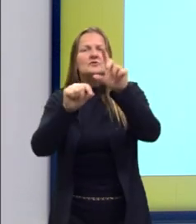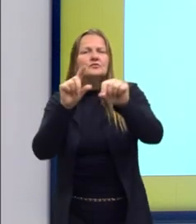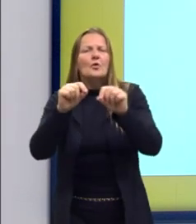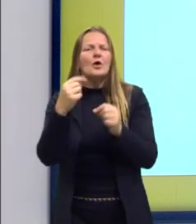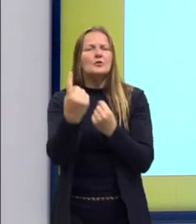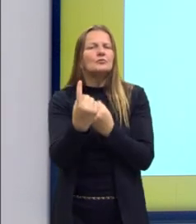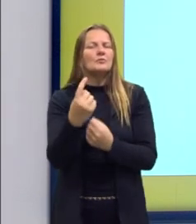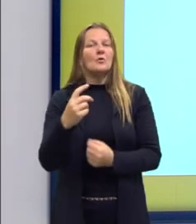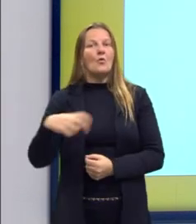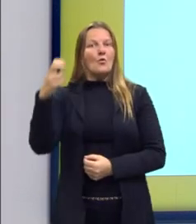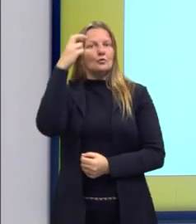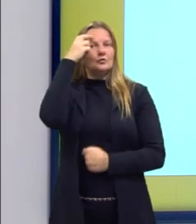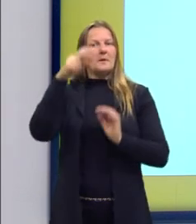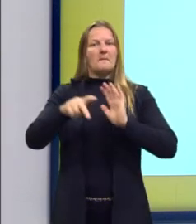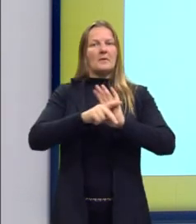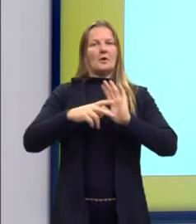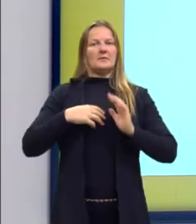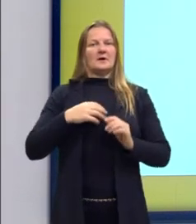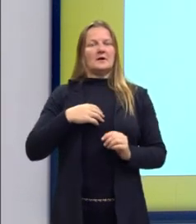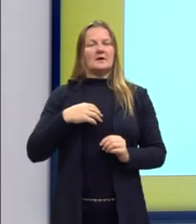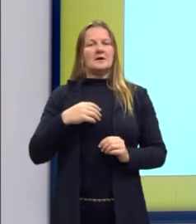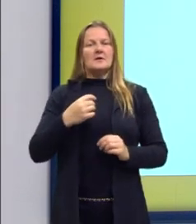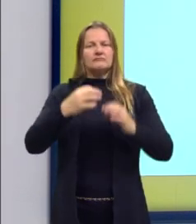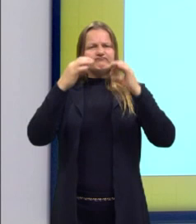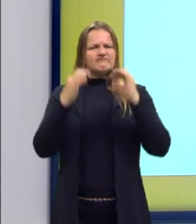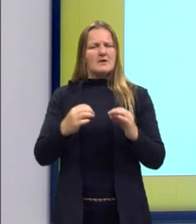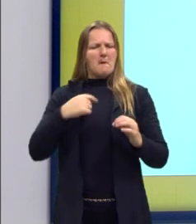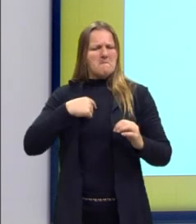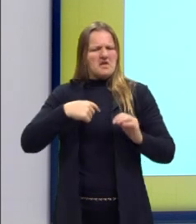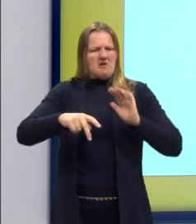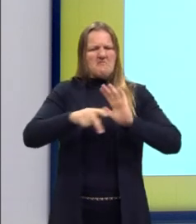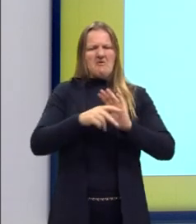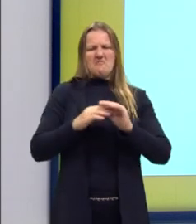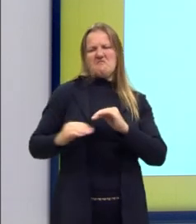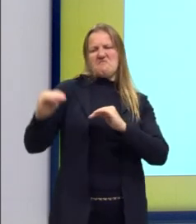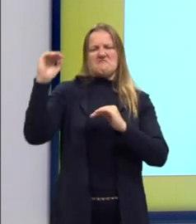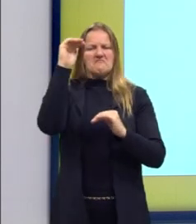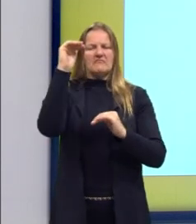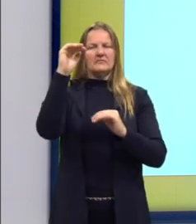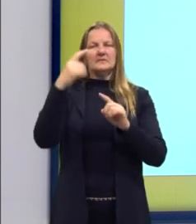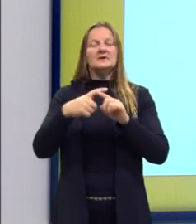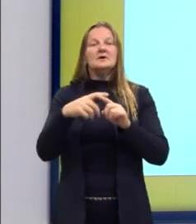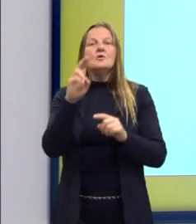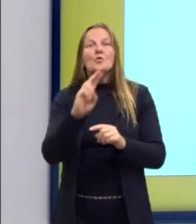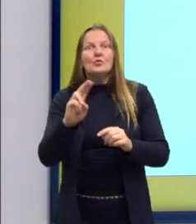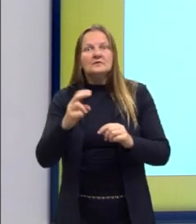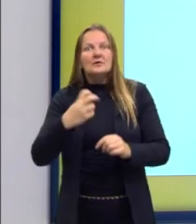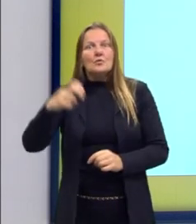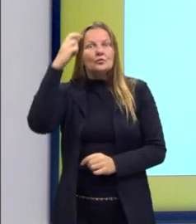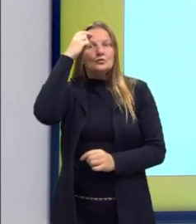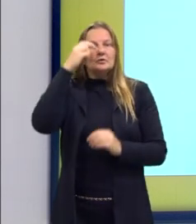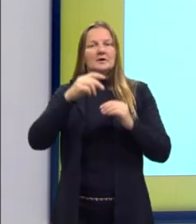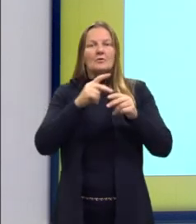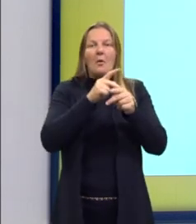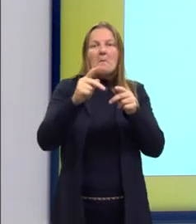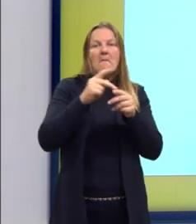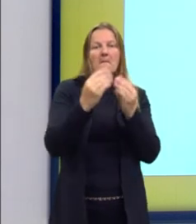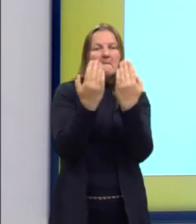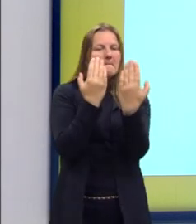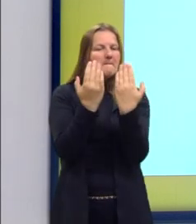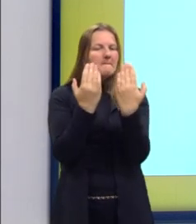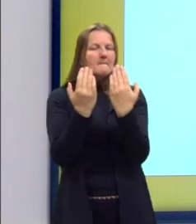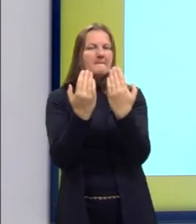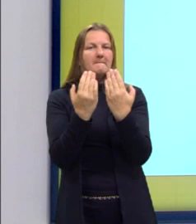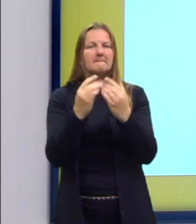cultura na geralmente a minha cultura e diz que ela é a correta que ela é superior a gente usa essa Cultura como um parâmetro é para